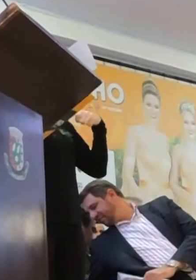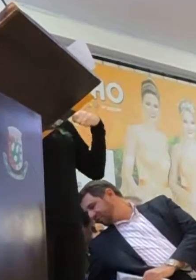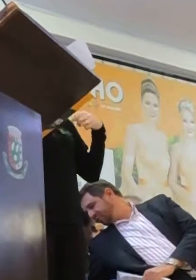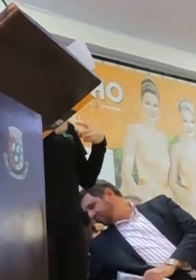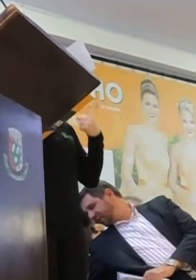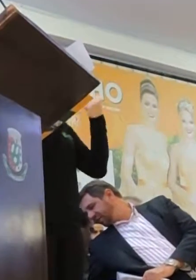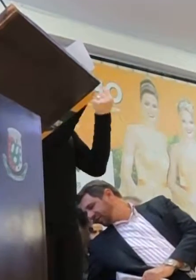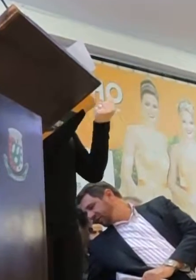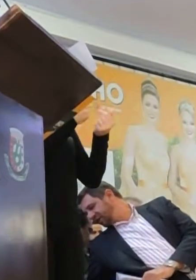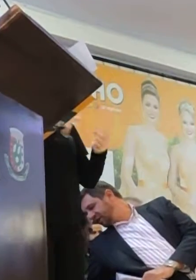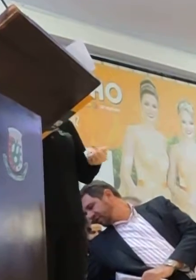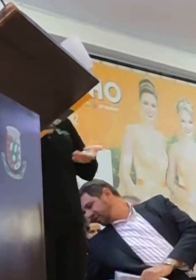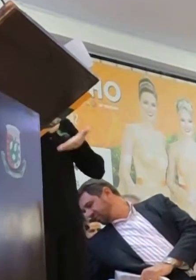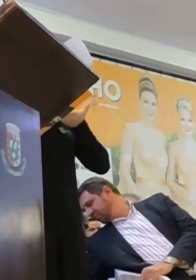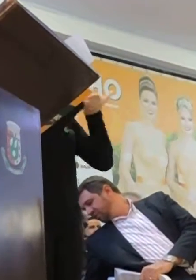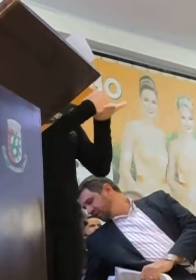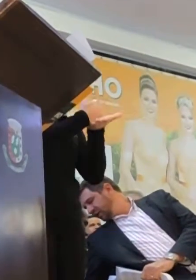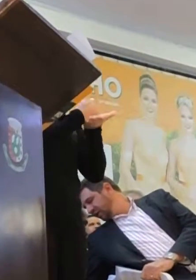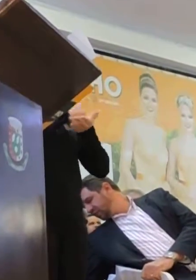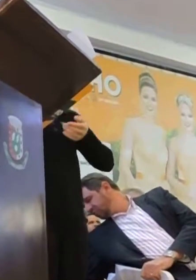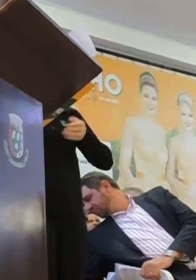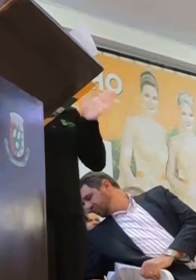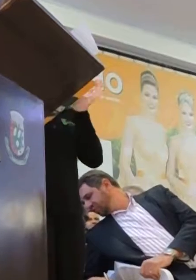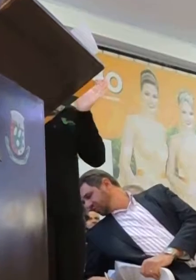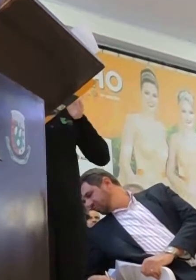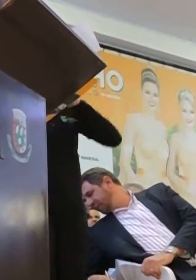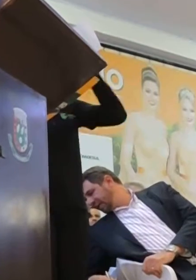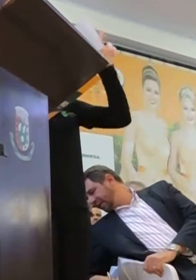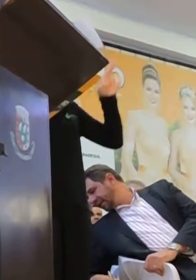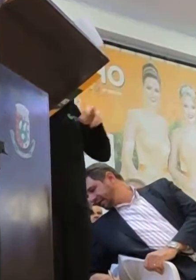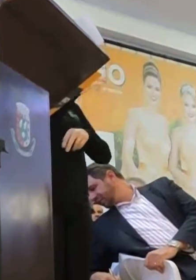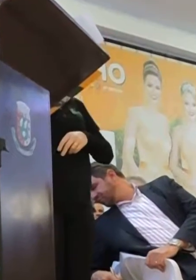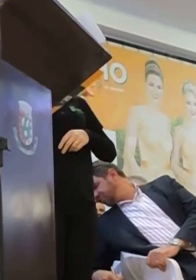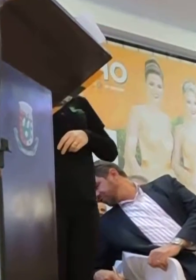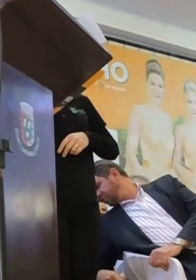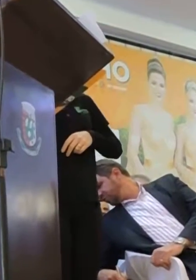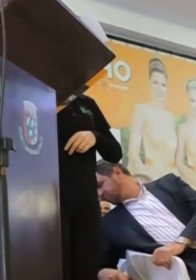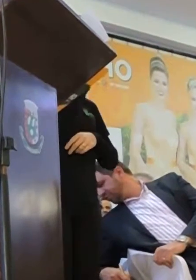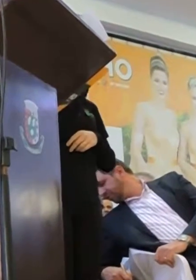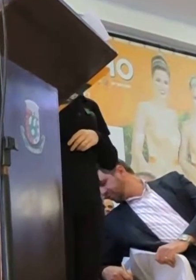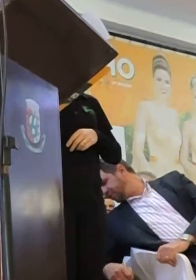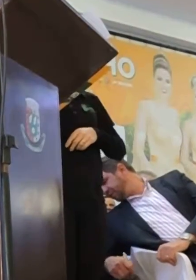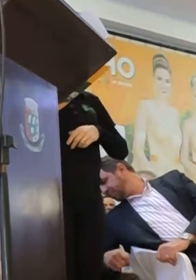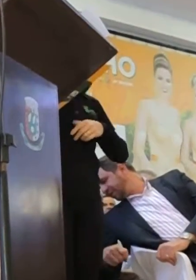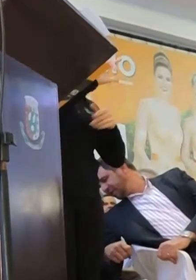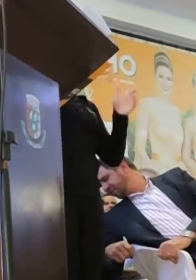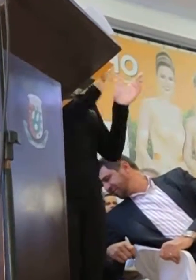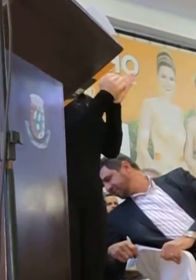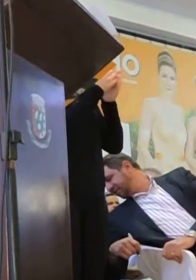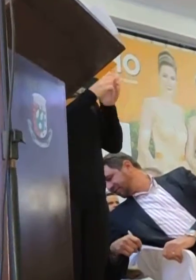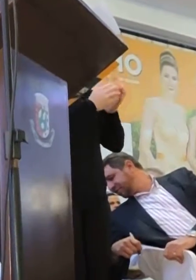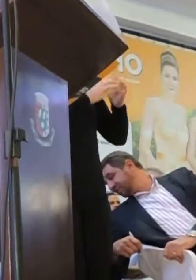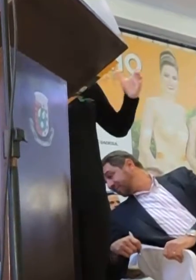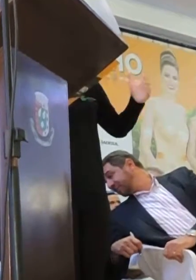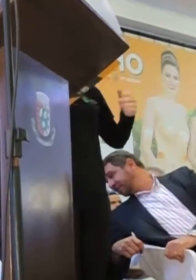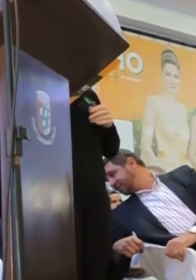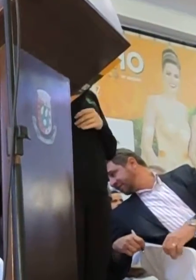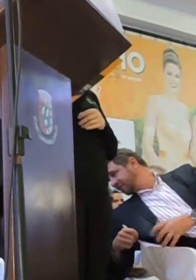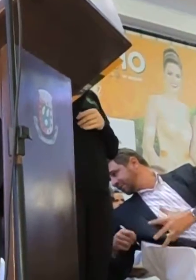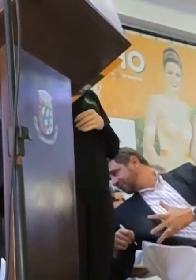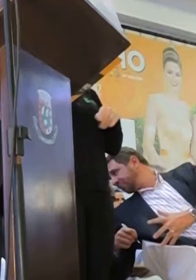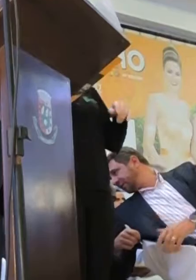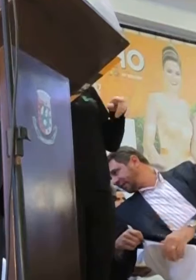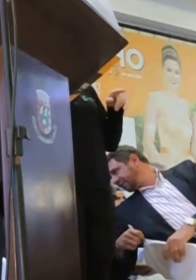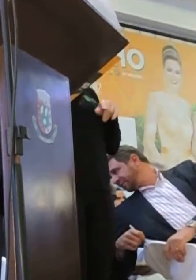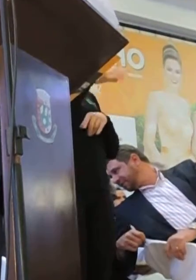direcionados especificamente para a nossa região. Só assim poderemos alavancar o nosso PIB. Só assim